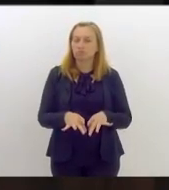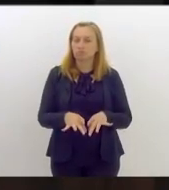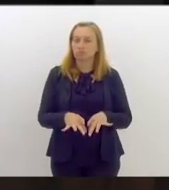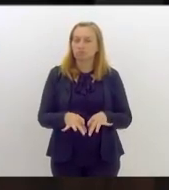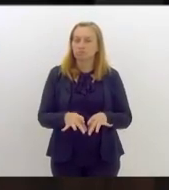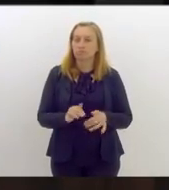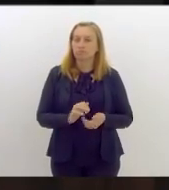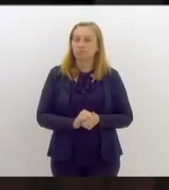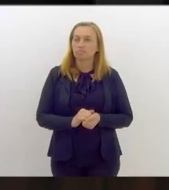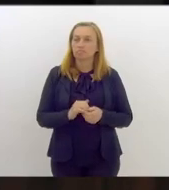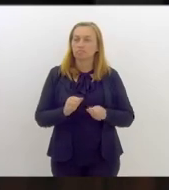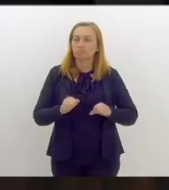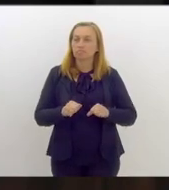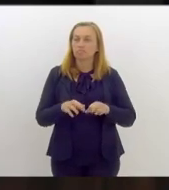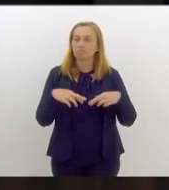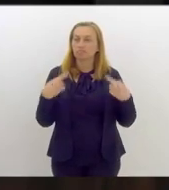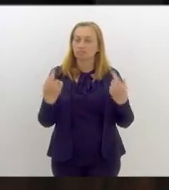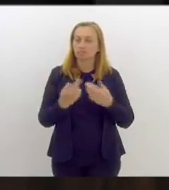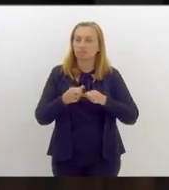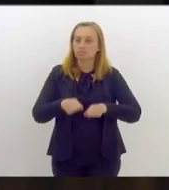encerra